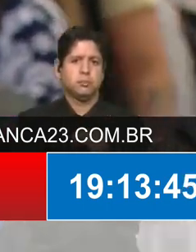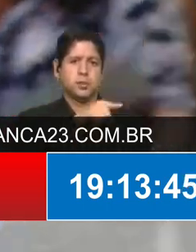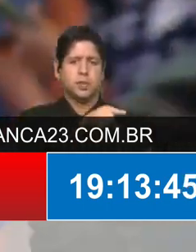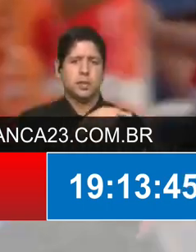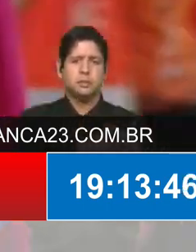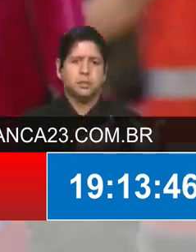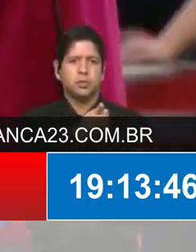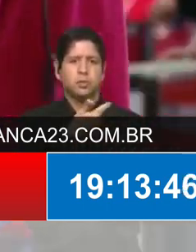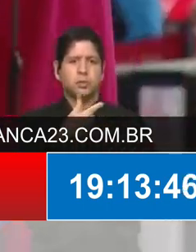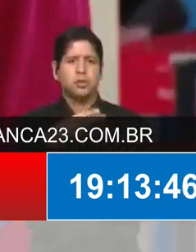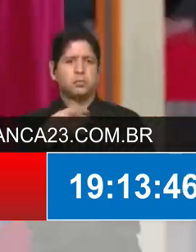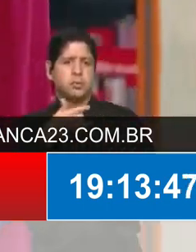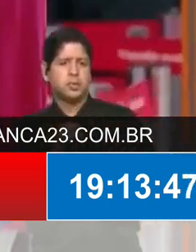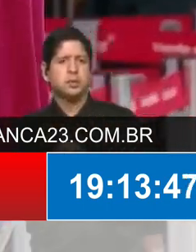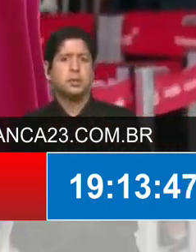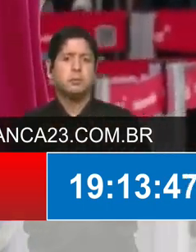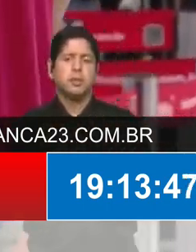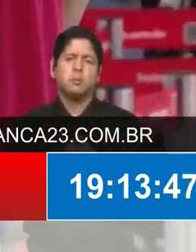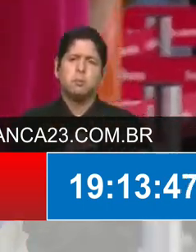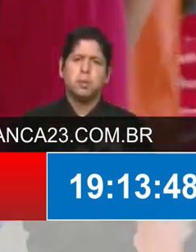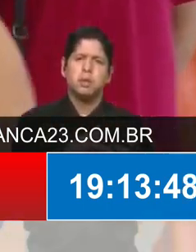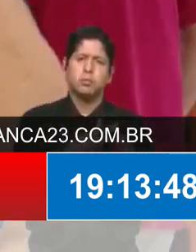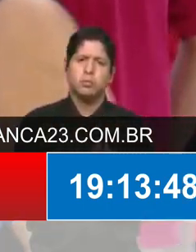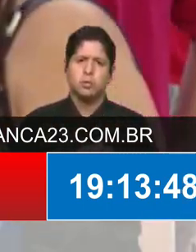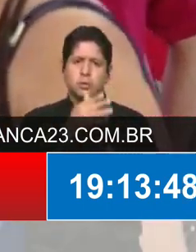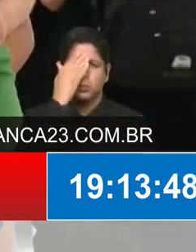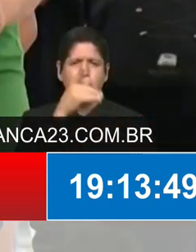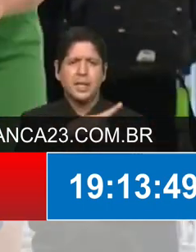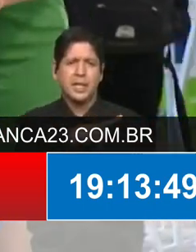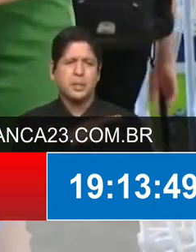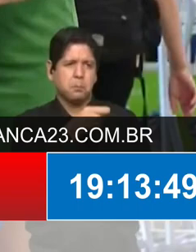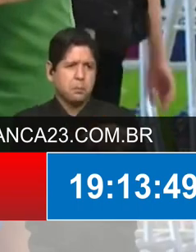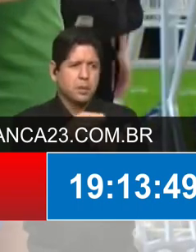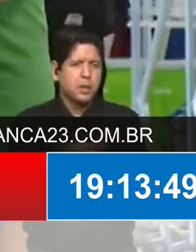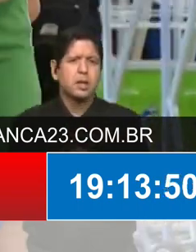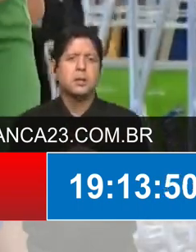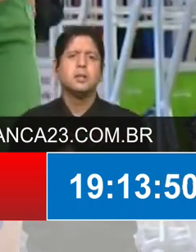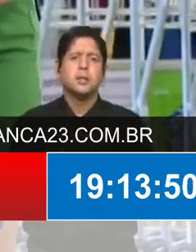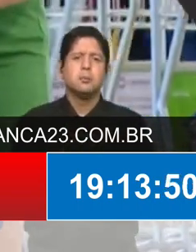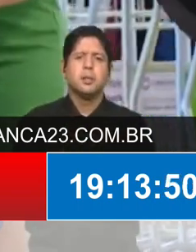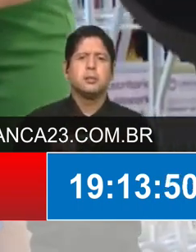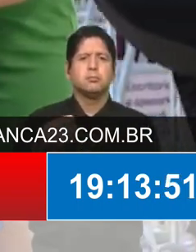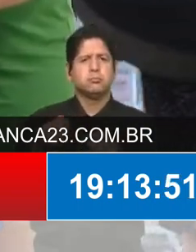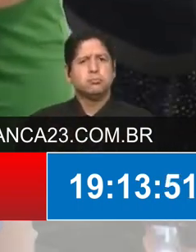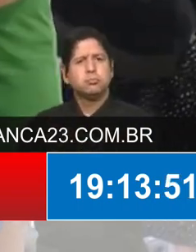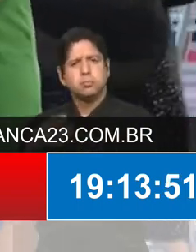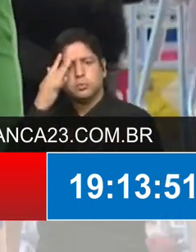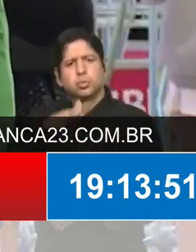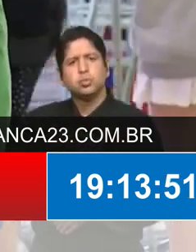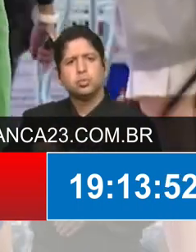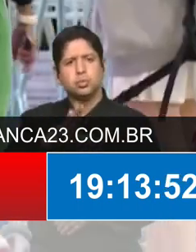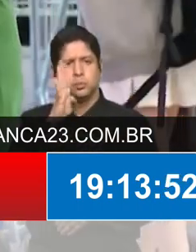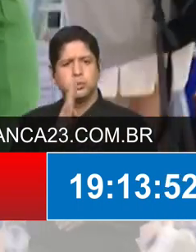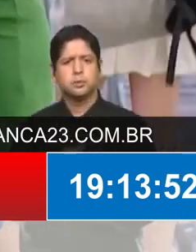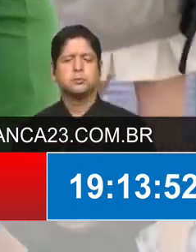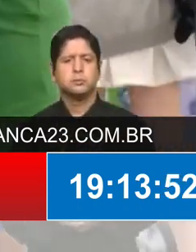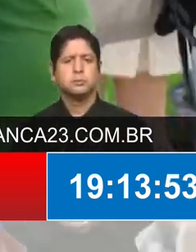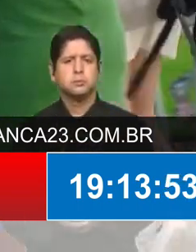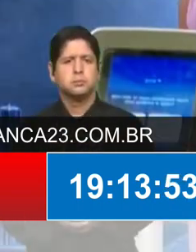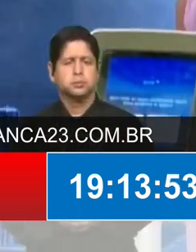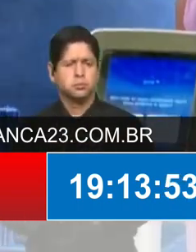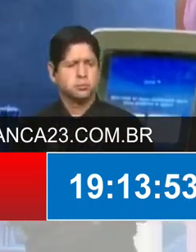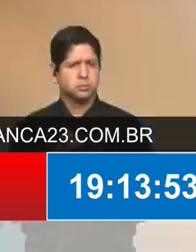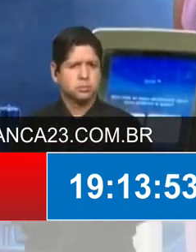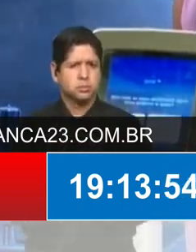Esse plano determina ainda medidas de reparação aos credores pelos danos causados em todo o território nacional. Segundo os cálculos